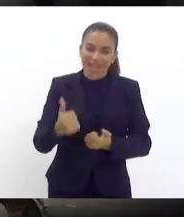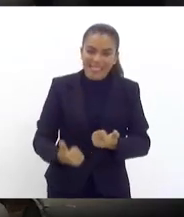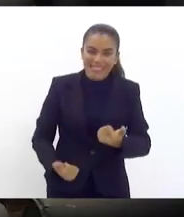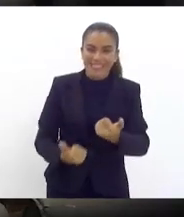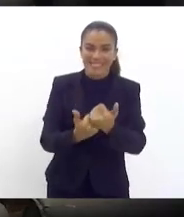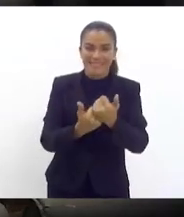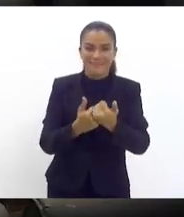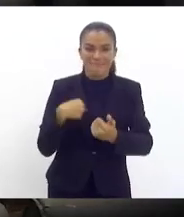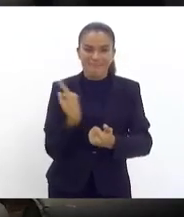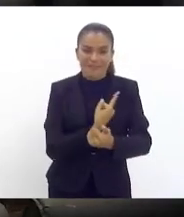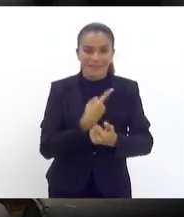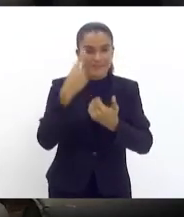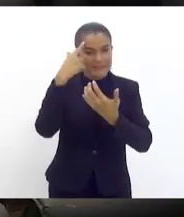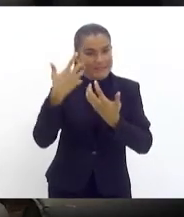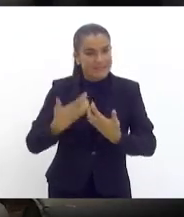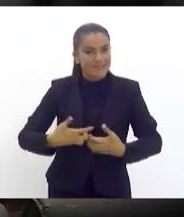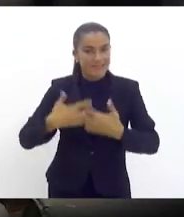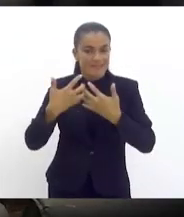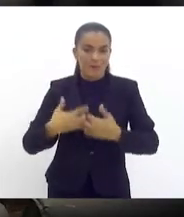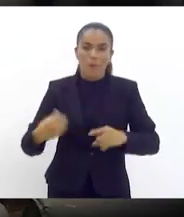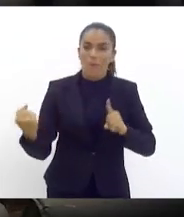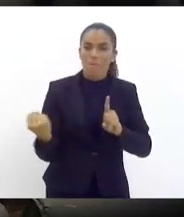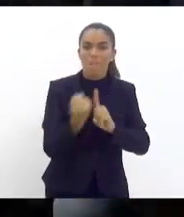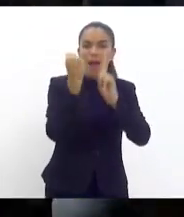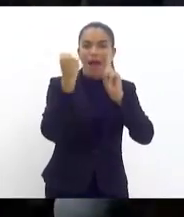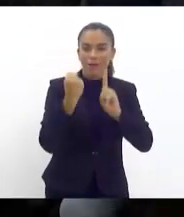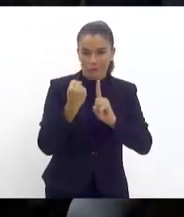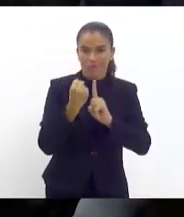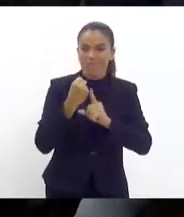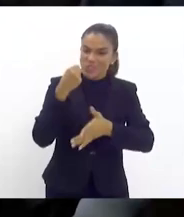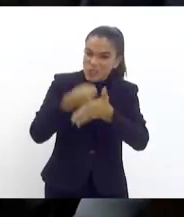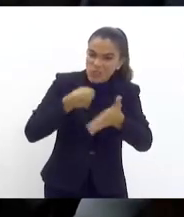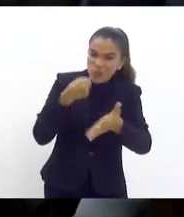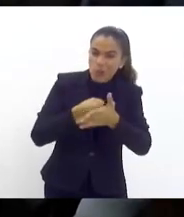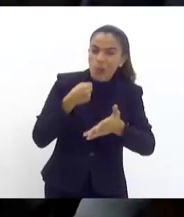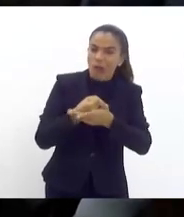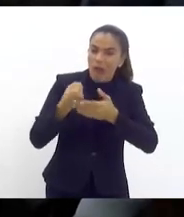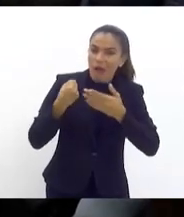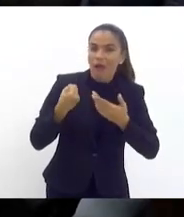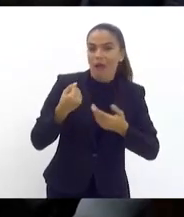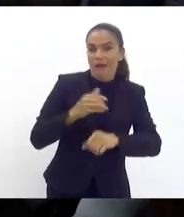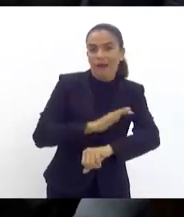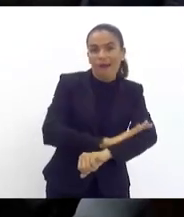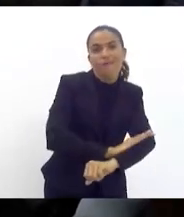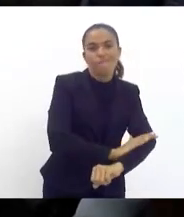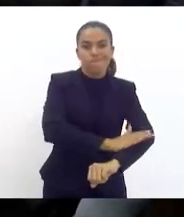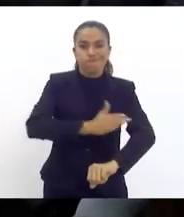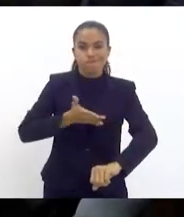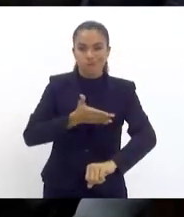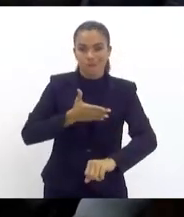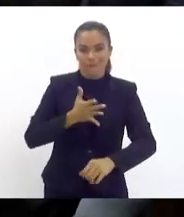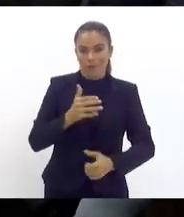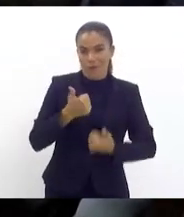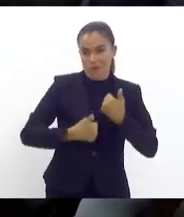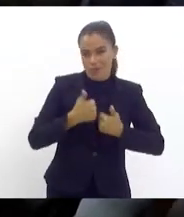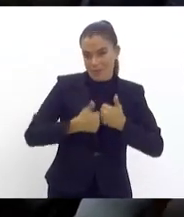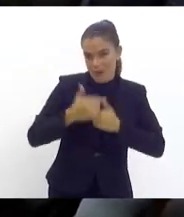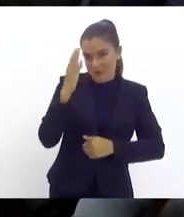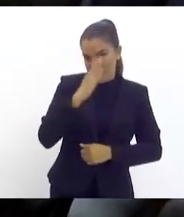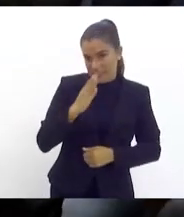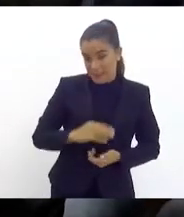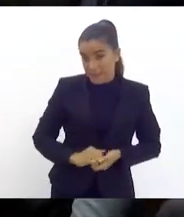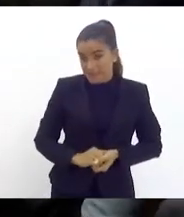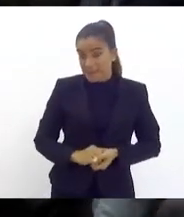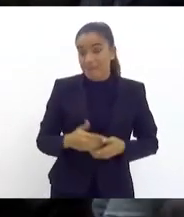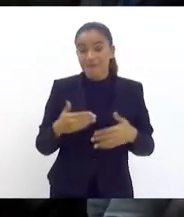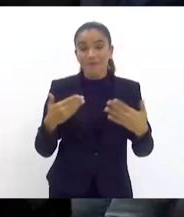gente refletir como marco de luta contra a discriminação racial no futebol brasileiro. Mas, presidente,